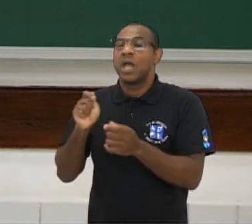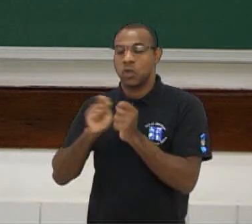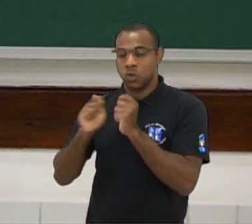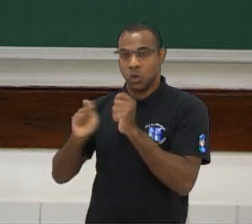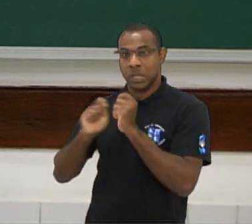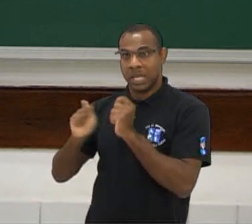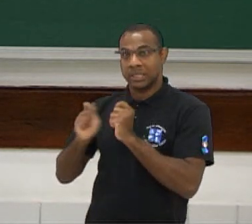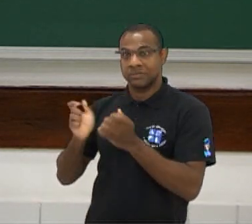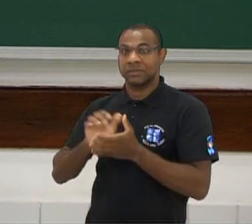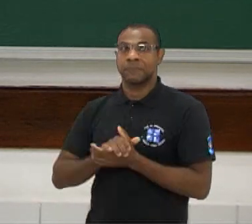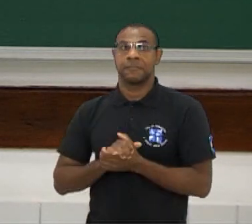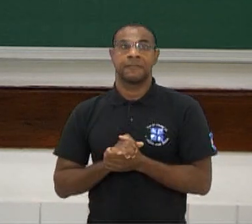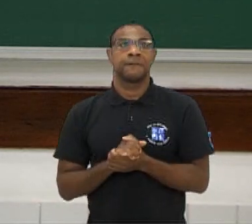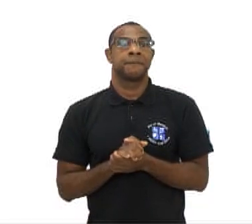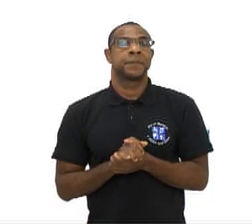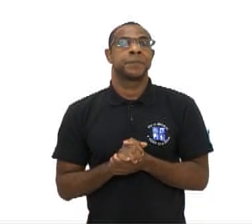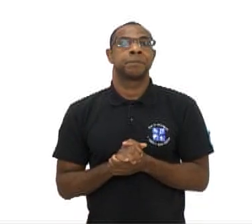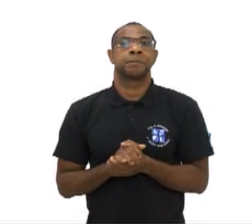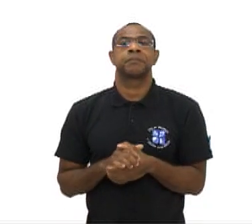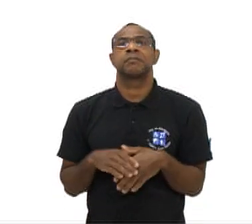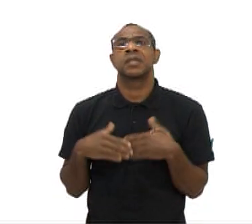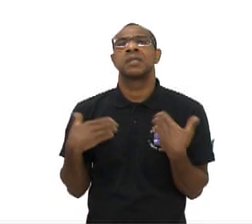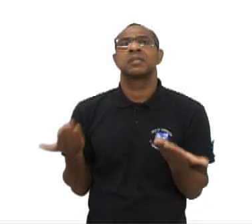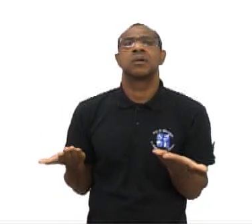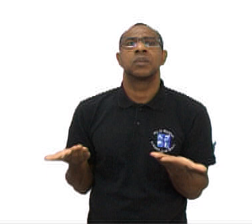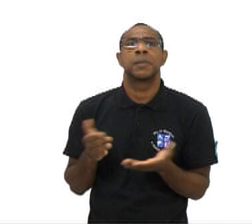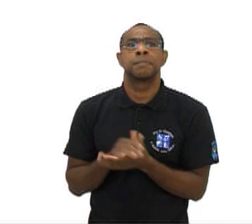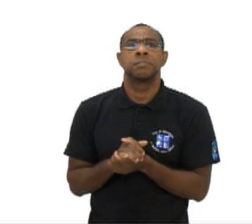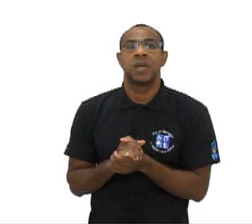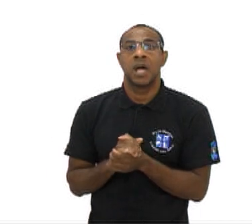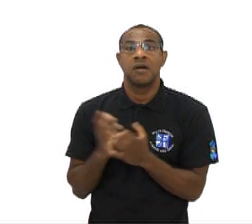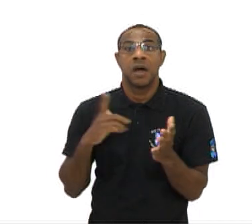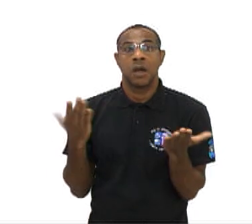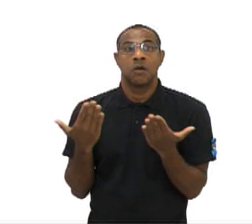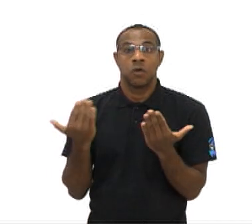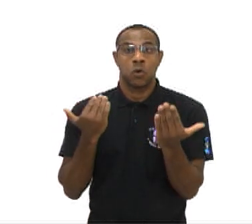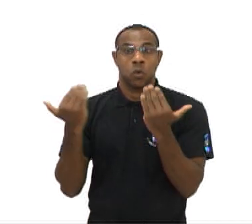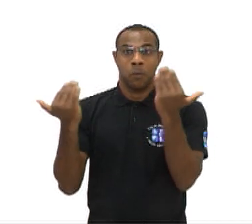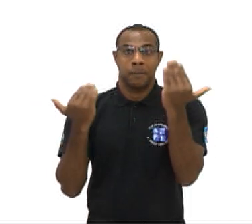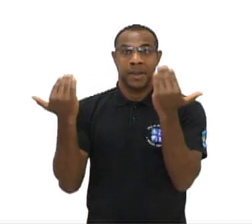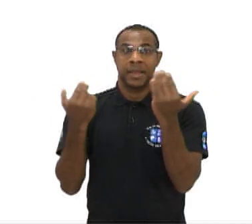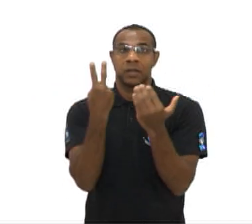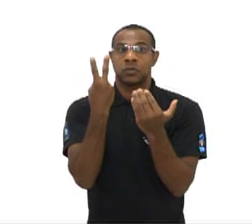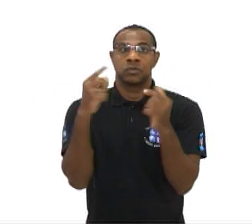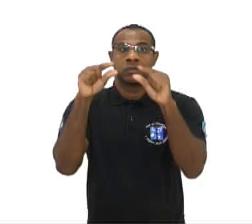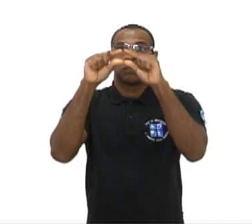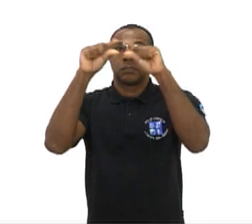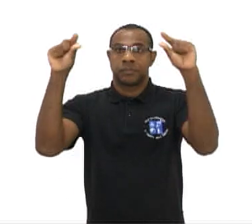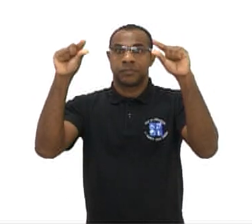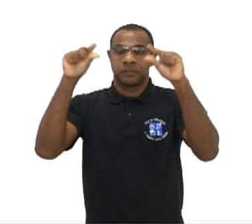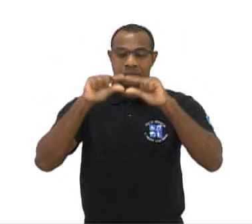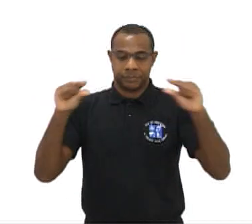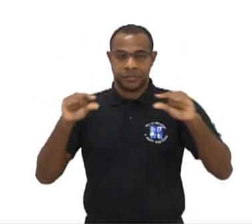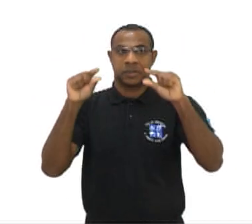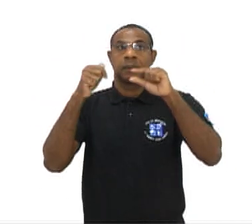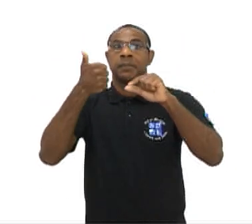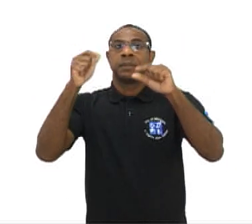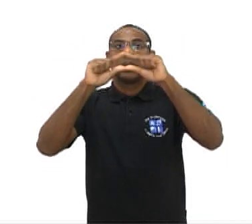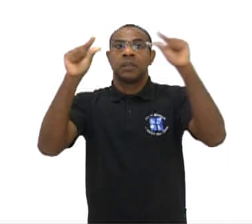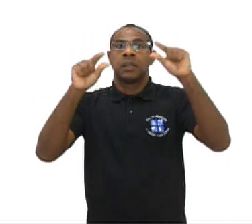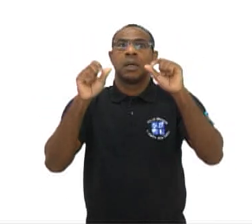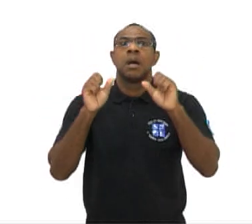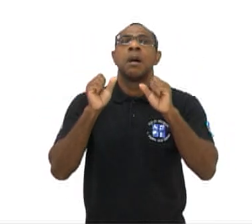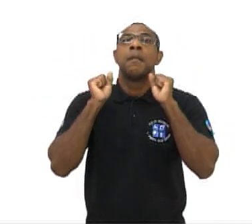jornalista. Nós vamos comparar duas sentenças. Primeiro, pode